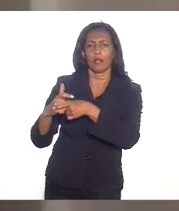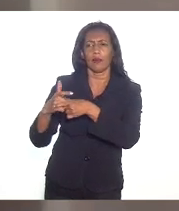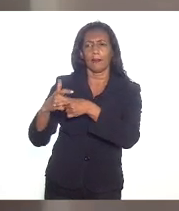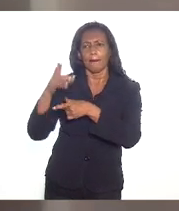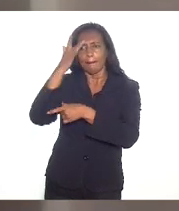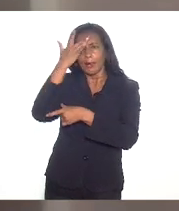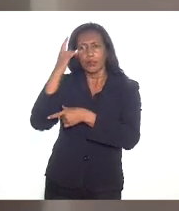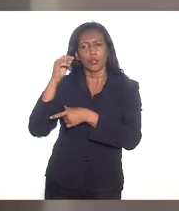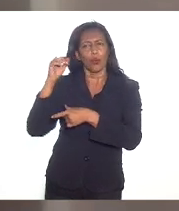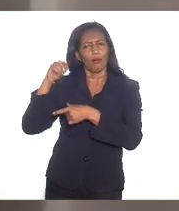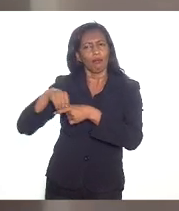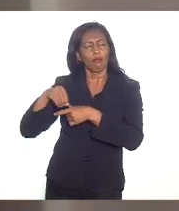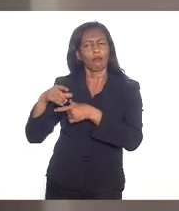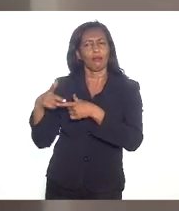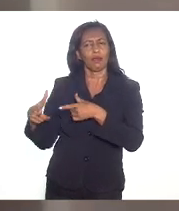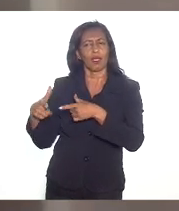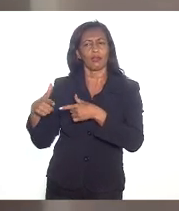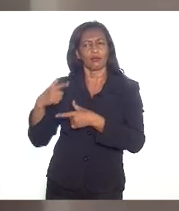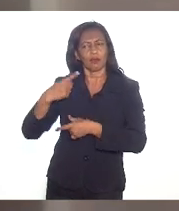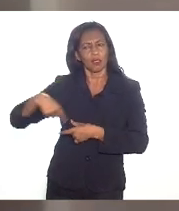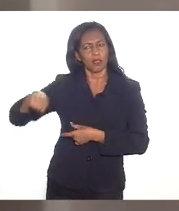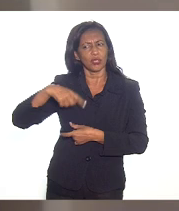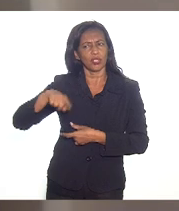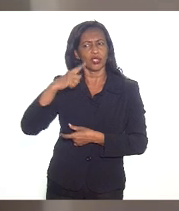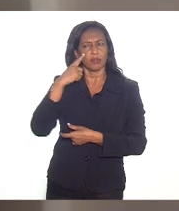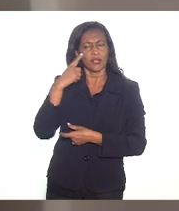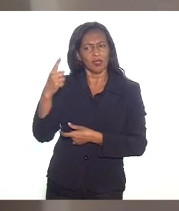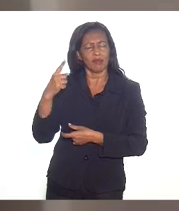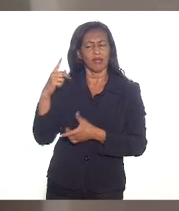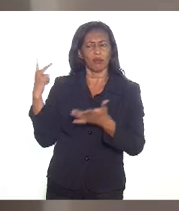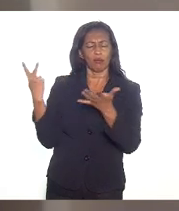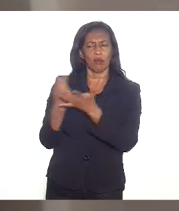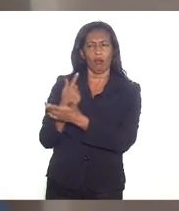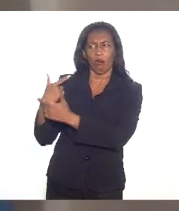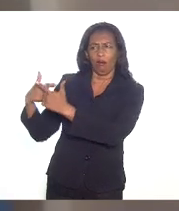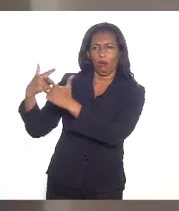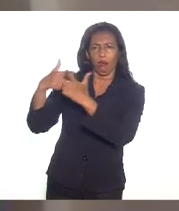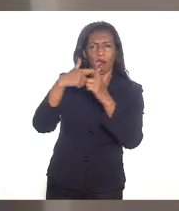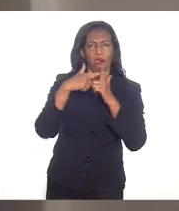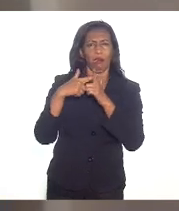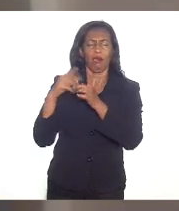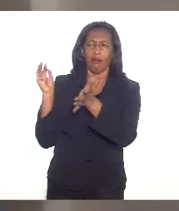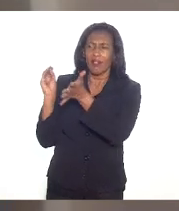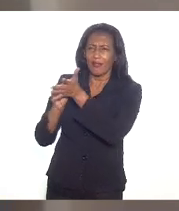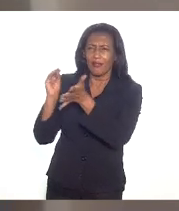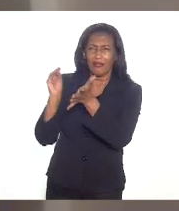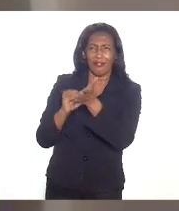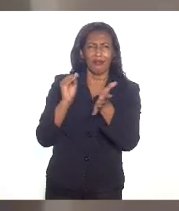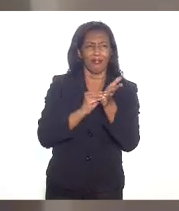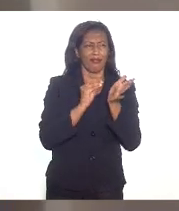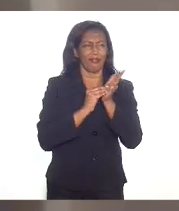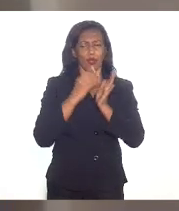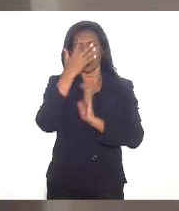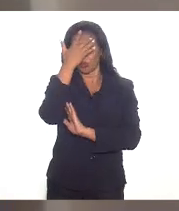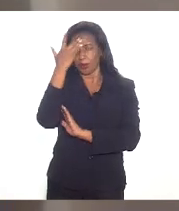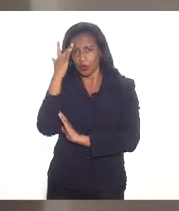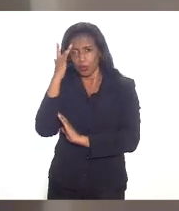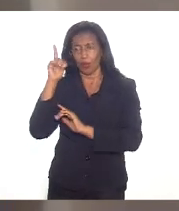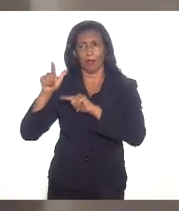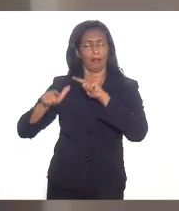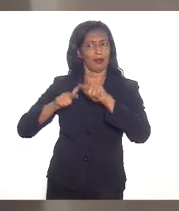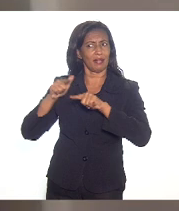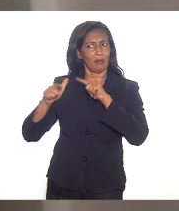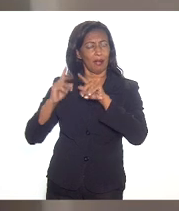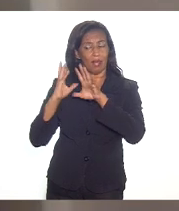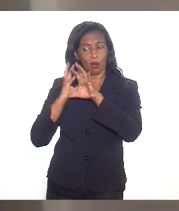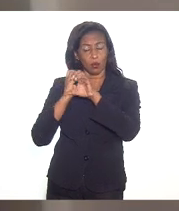E a gente precisa levar em consideração, inclusive, a situação do Estado do Rio de Janeiro, que é de falta de gente, quer dizer, na maior, no